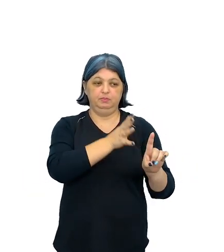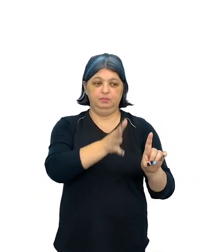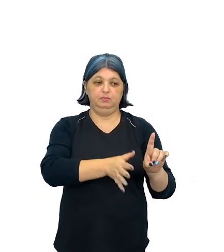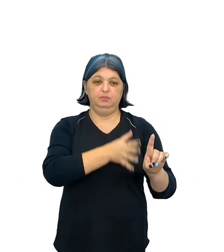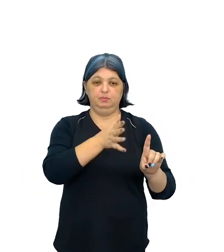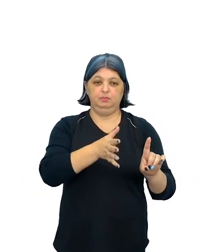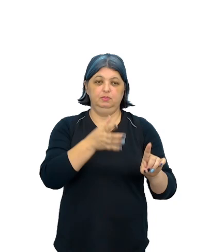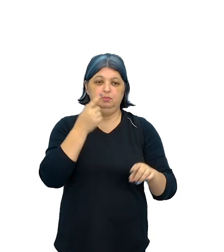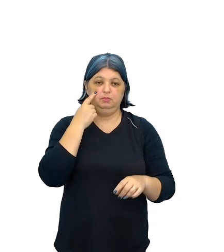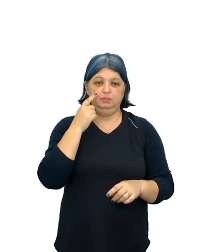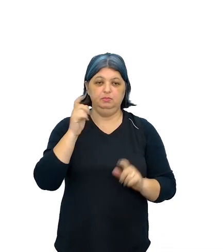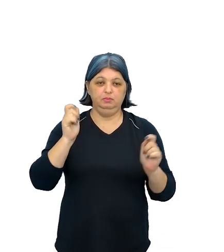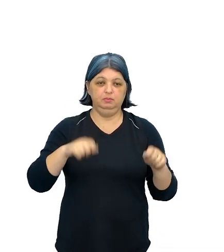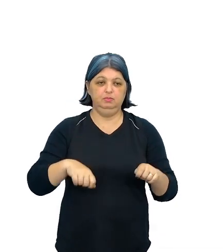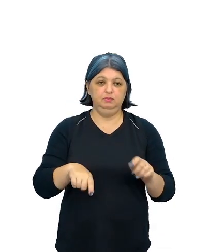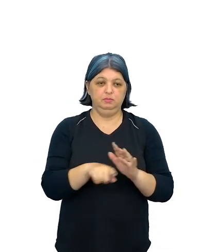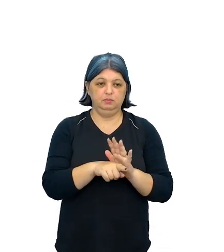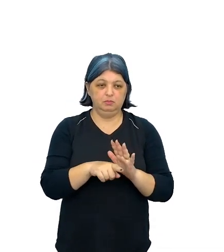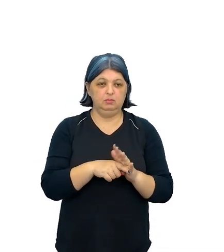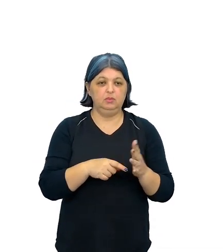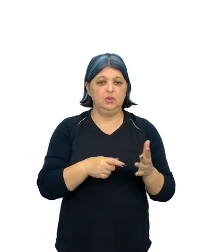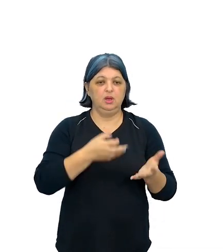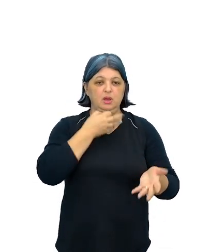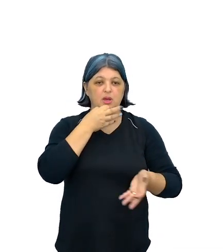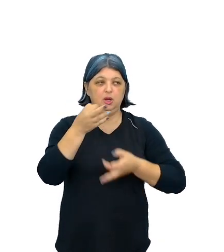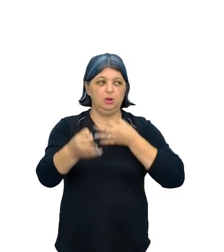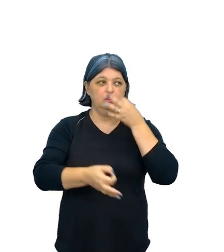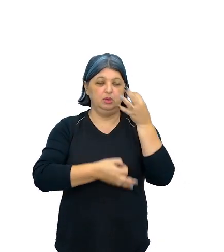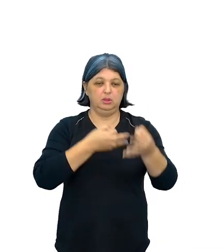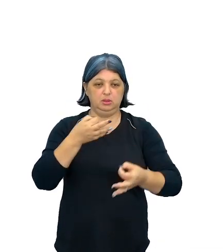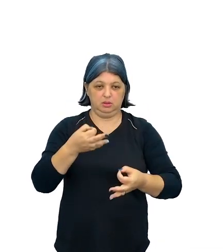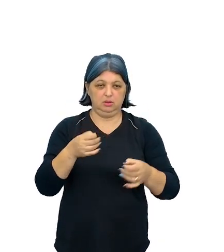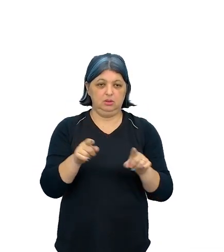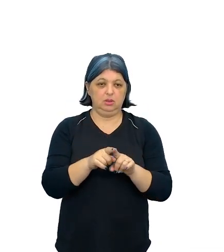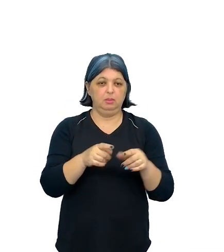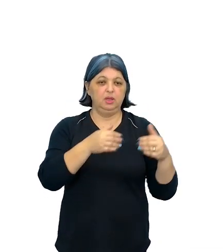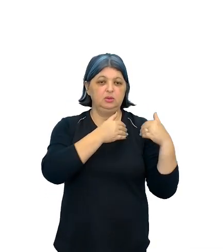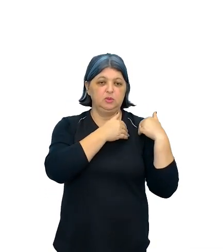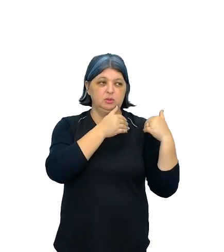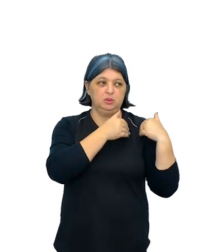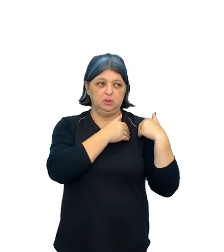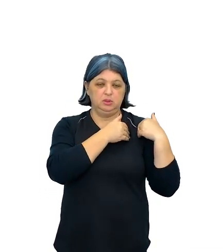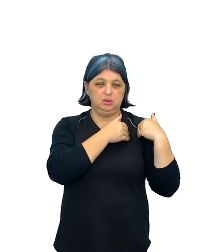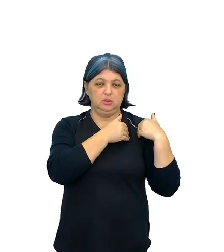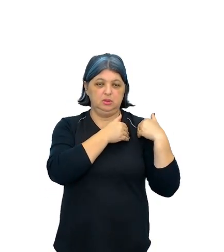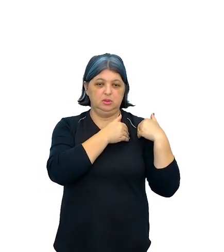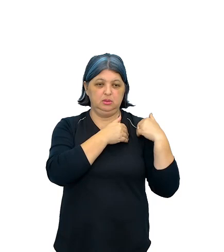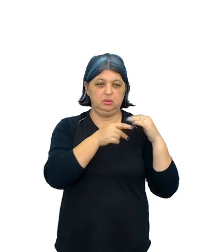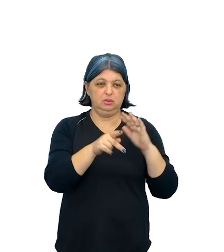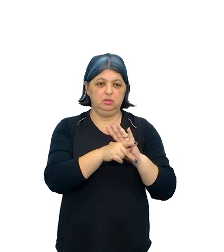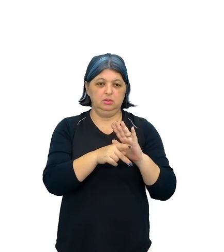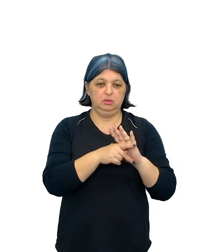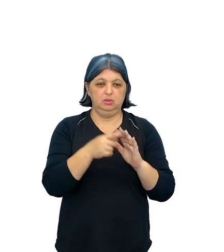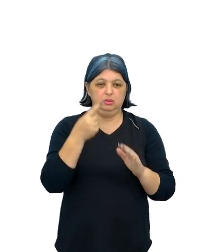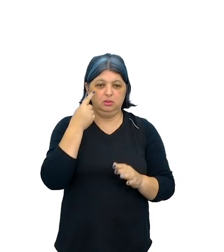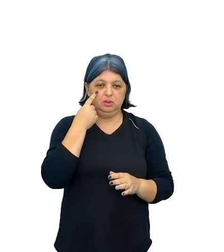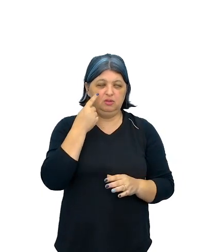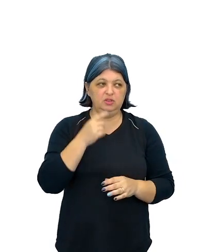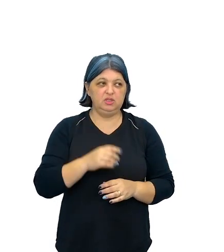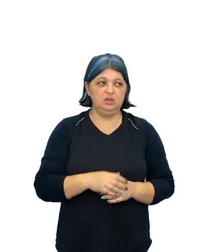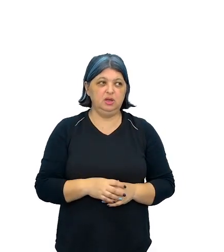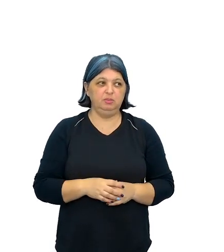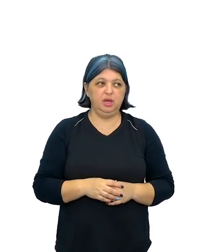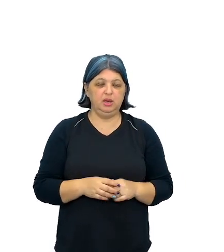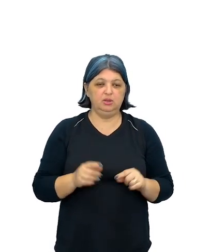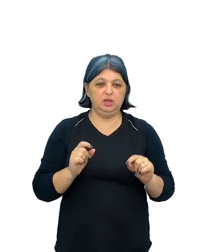onde os estudantes podem ali então argumentar, mas com responsabilidade e ética. No campo das práticas de